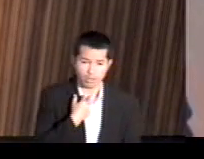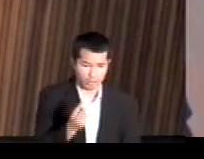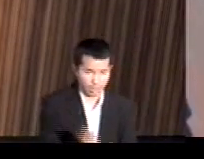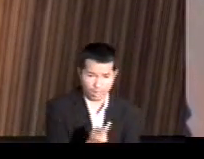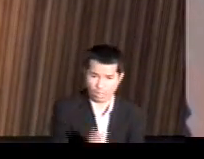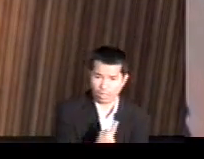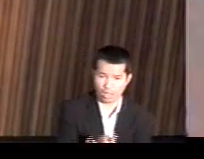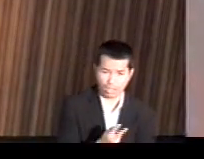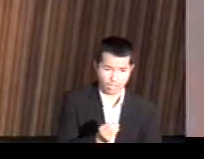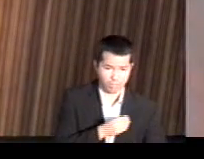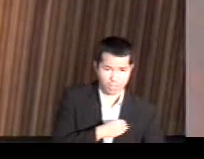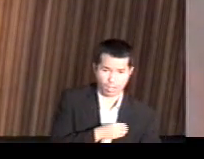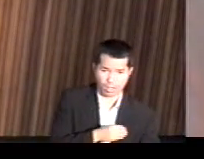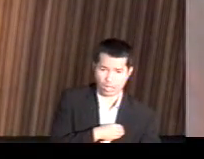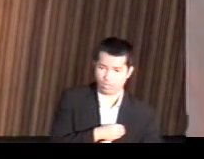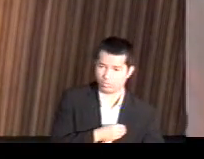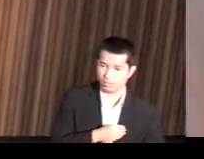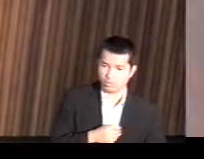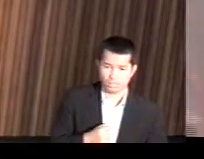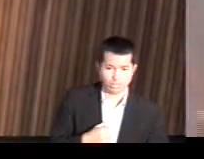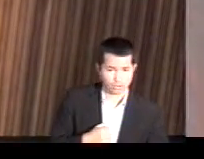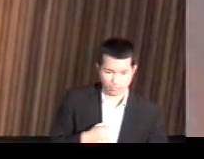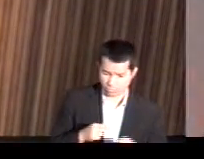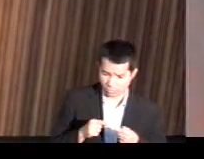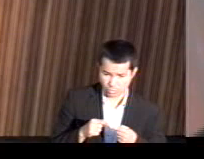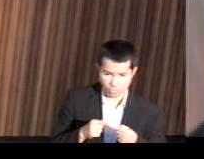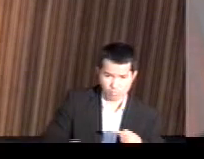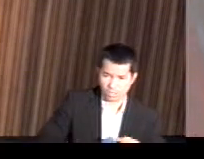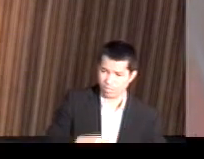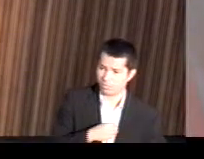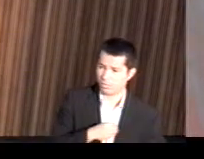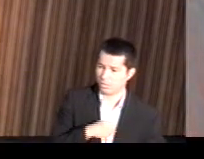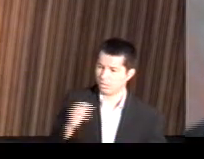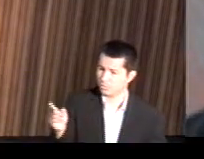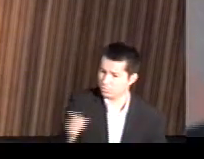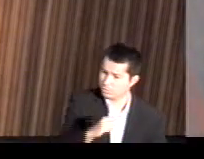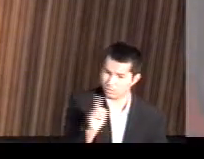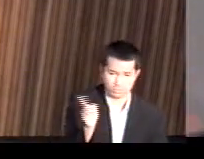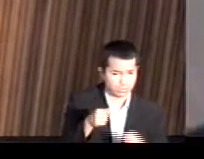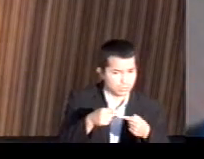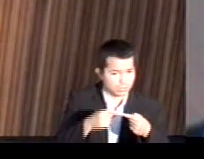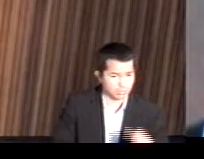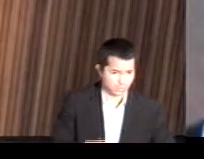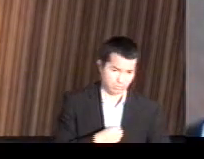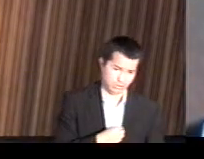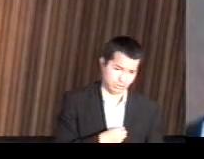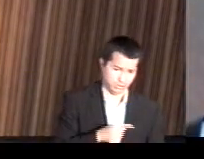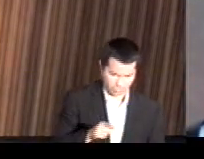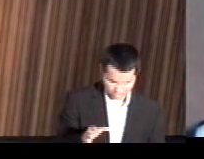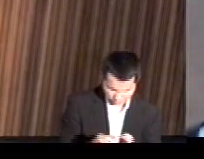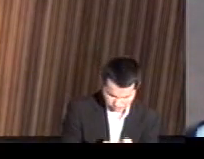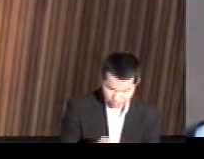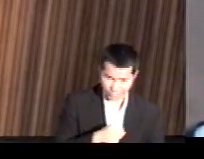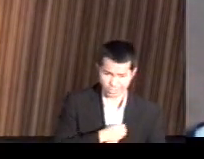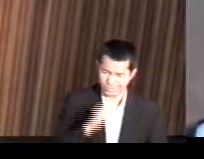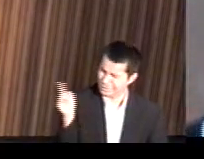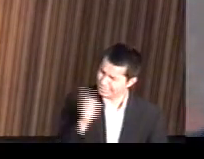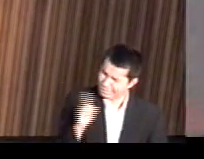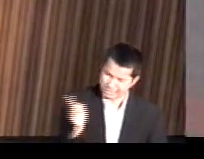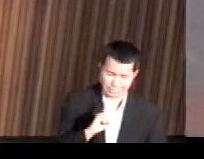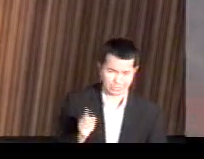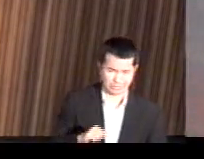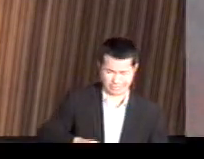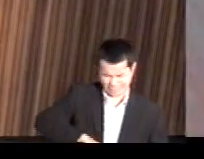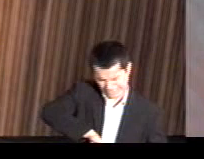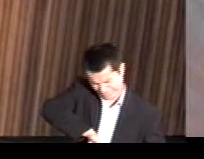a injustiça na minha vida, nem compactuar com ela. Eu não posso dizer que é